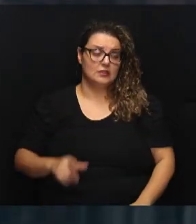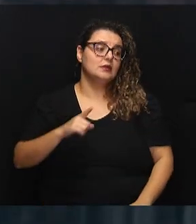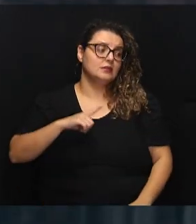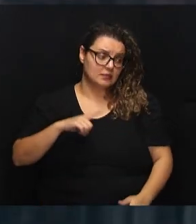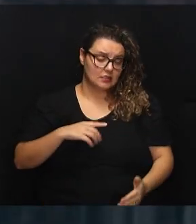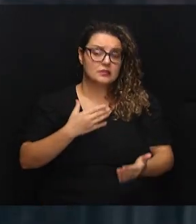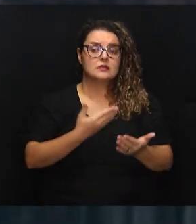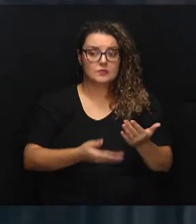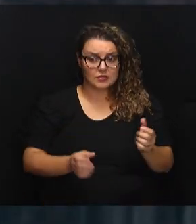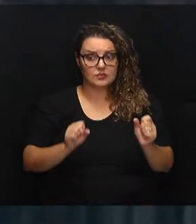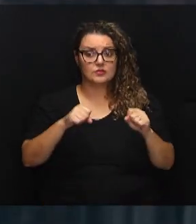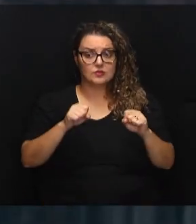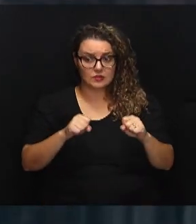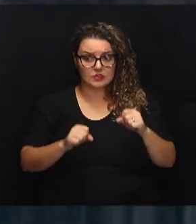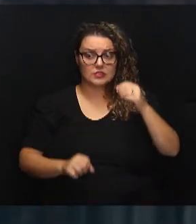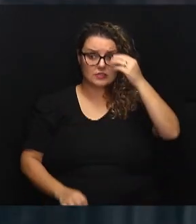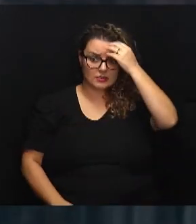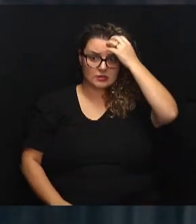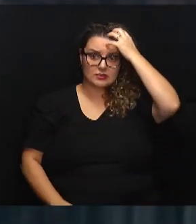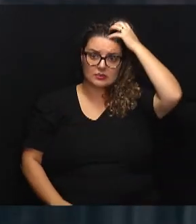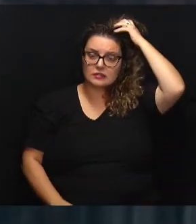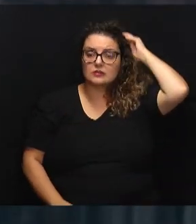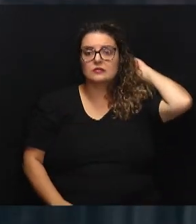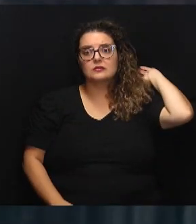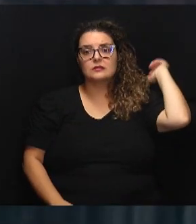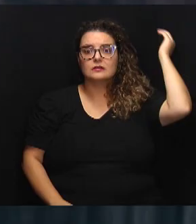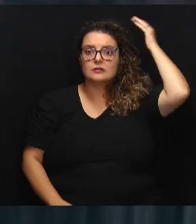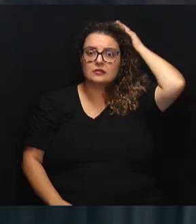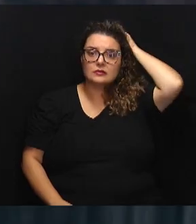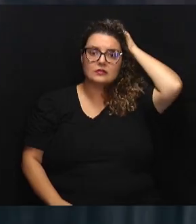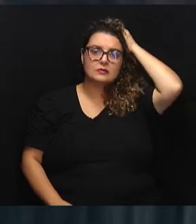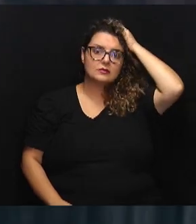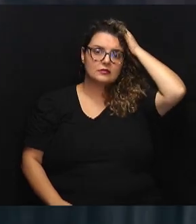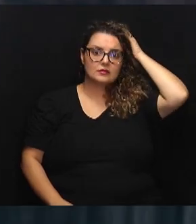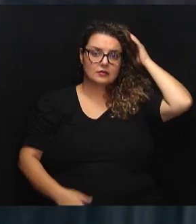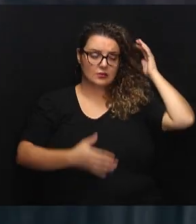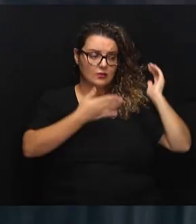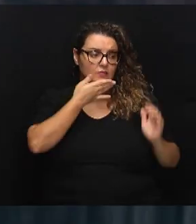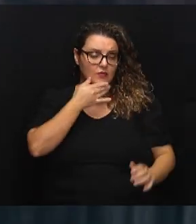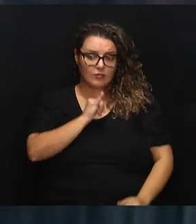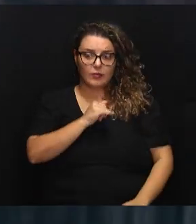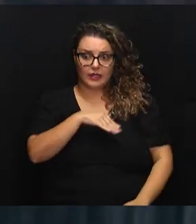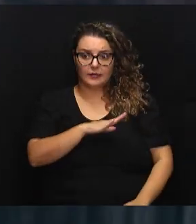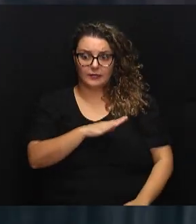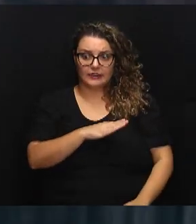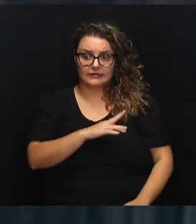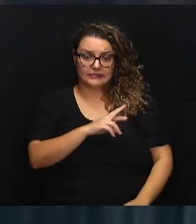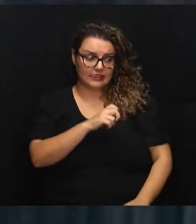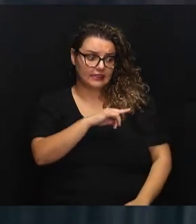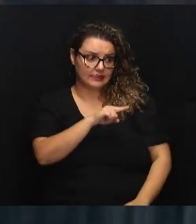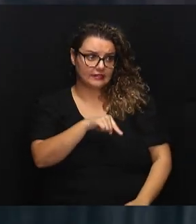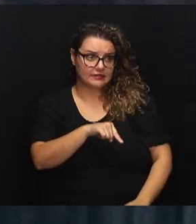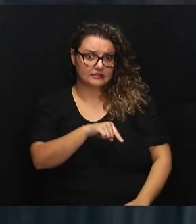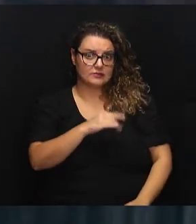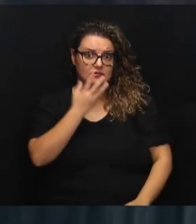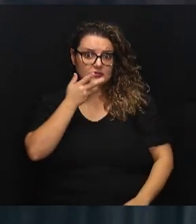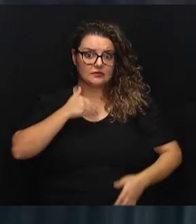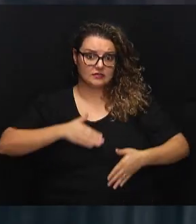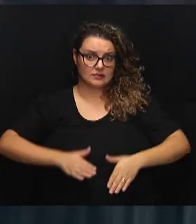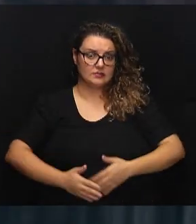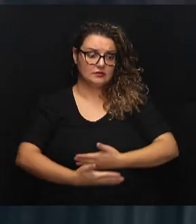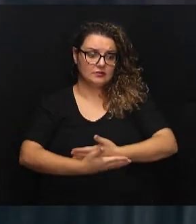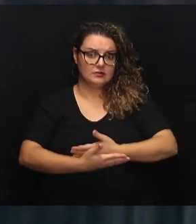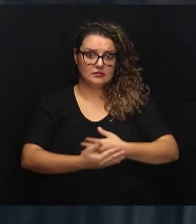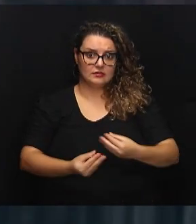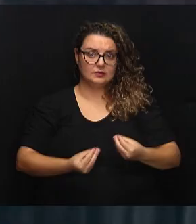que o pai mais raiz, aquele pai mais raiz já vai, já quando a criança nasce, já entrega,